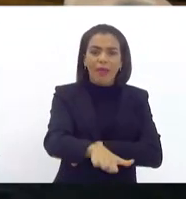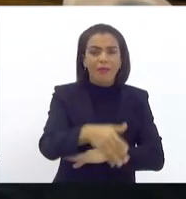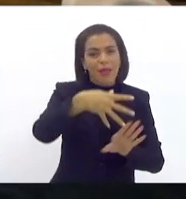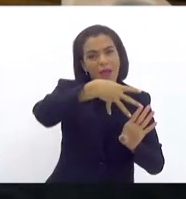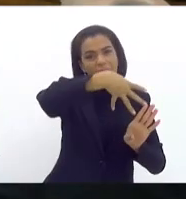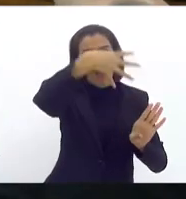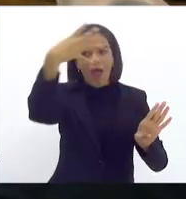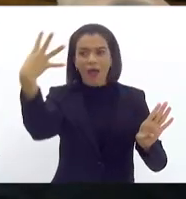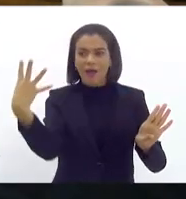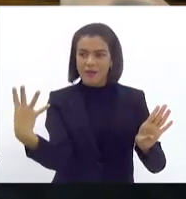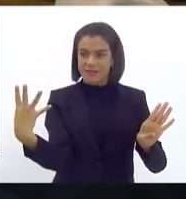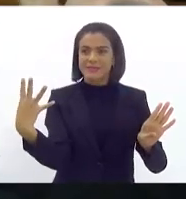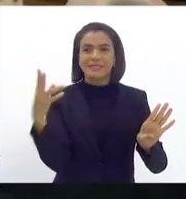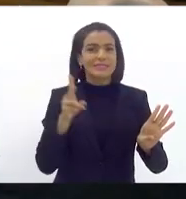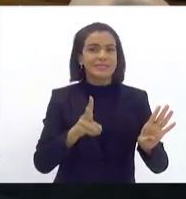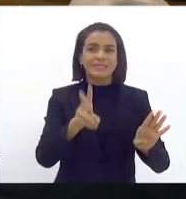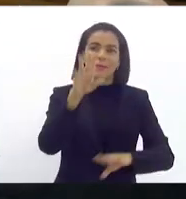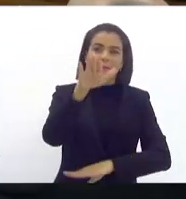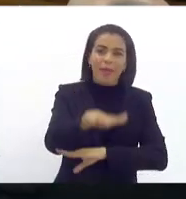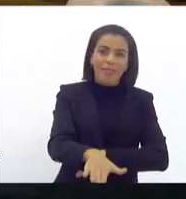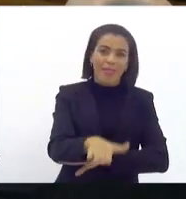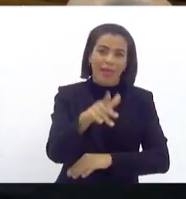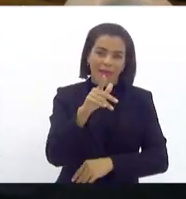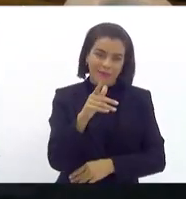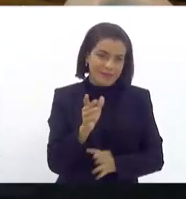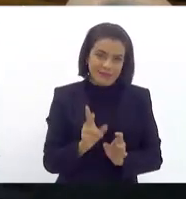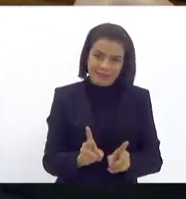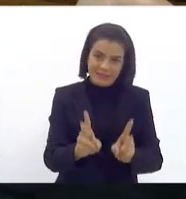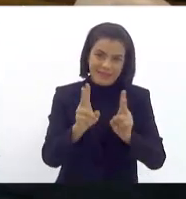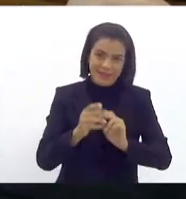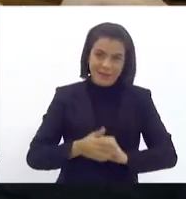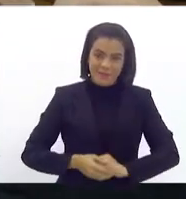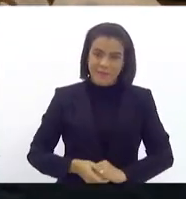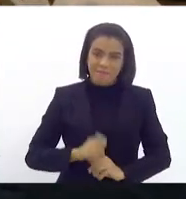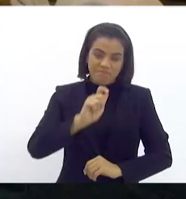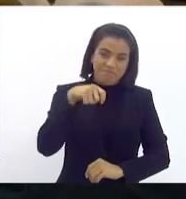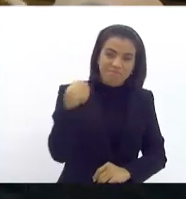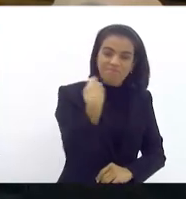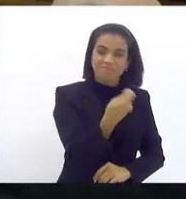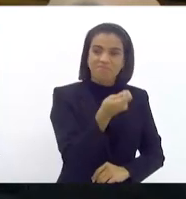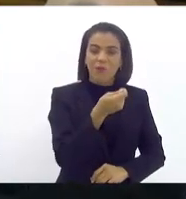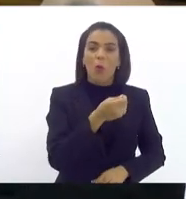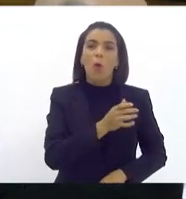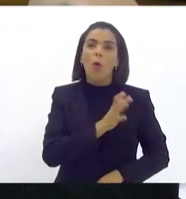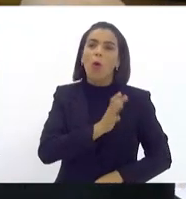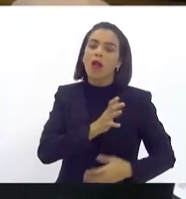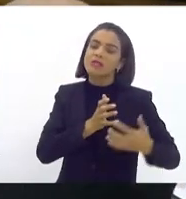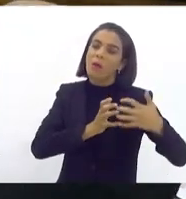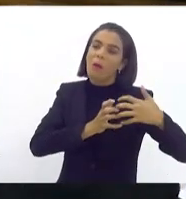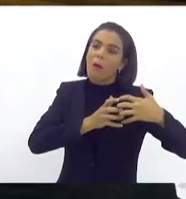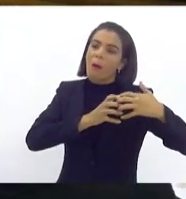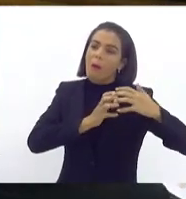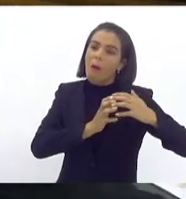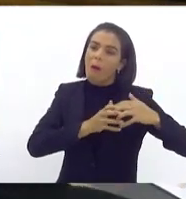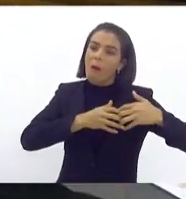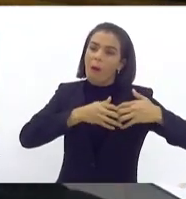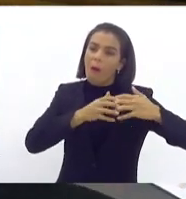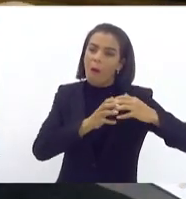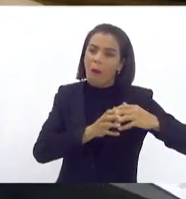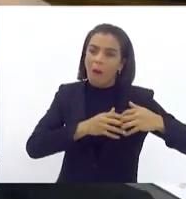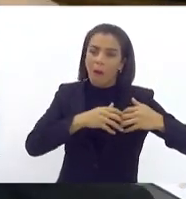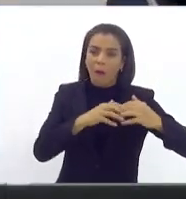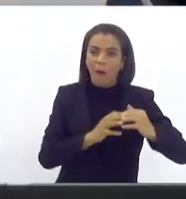sempre aparece, sim, em geral no final da tarde. Aí iluminou a Vossa Excelência. O coração então, ficou mais generoso. Vou botar aqui em votação,